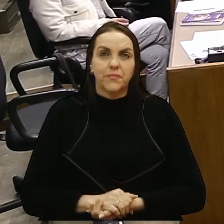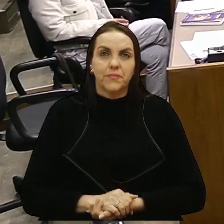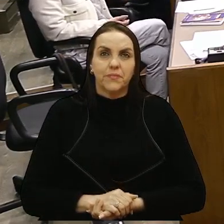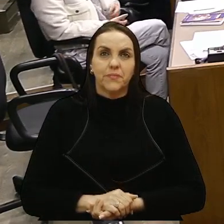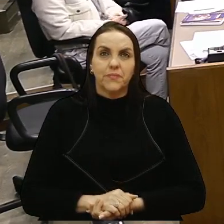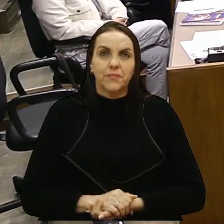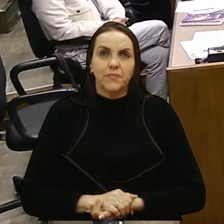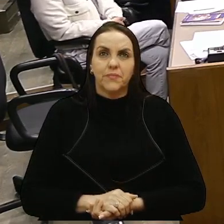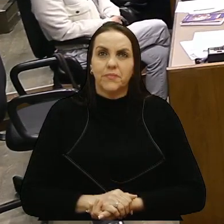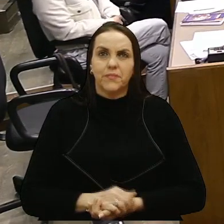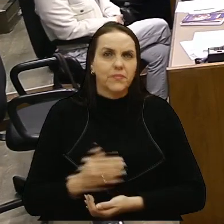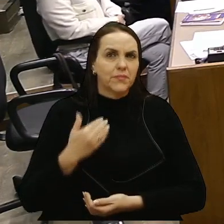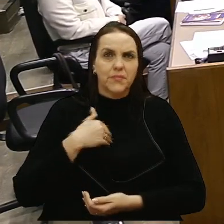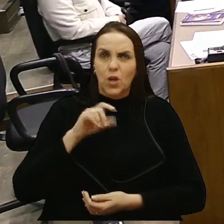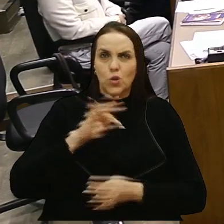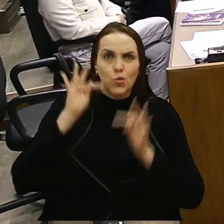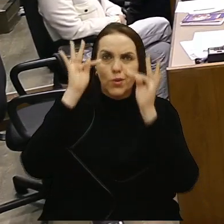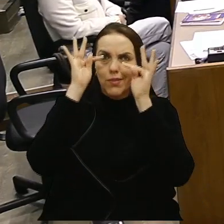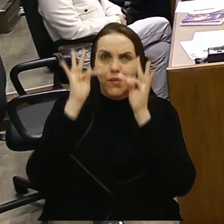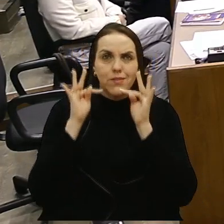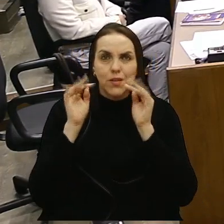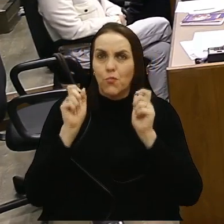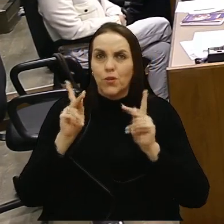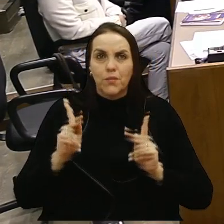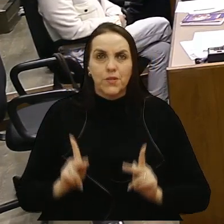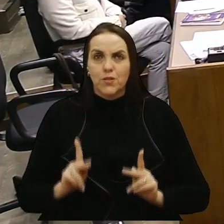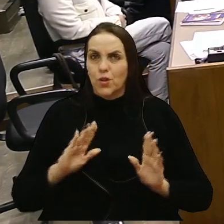Eu não sou testemunha de uma pessoa, né? No